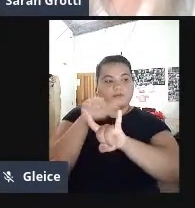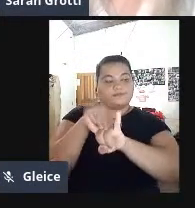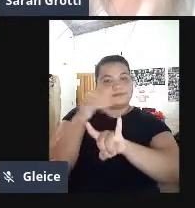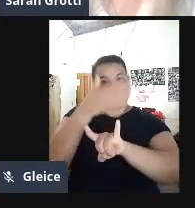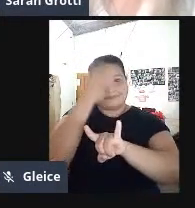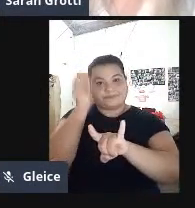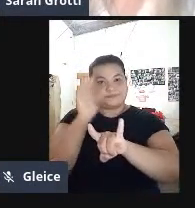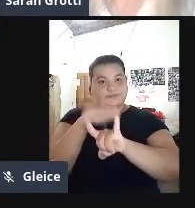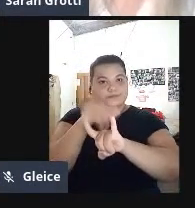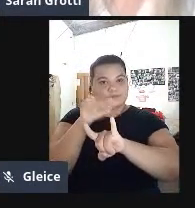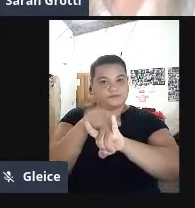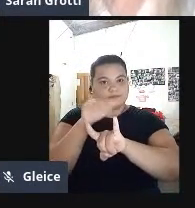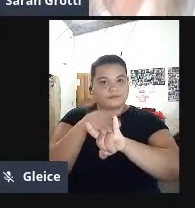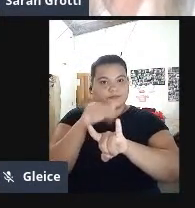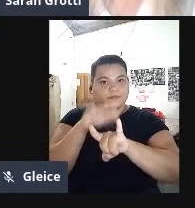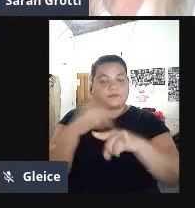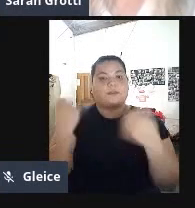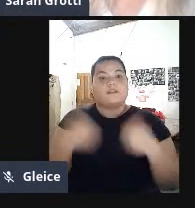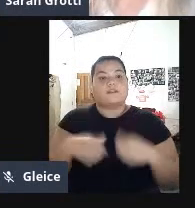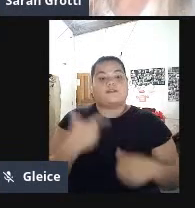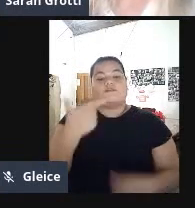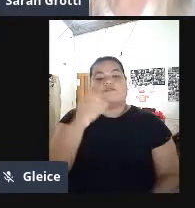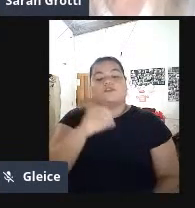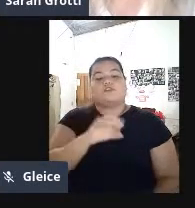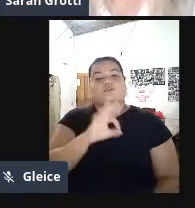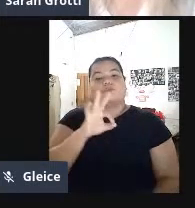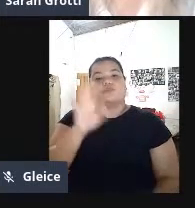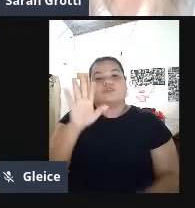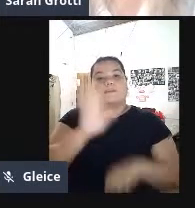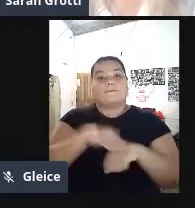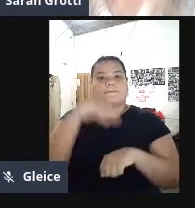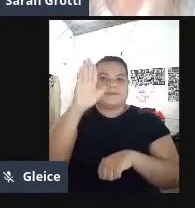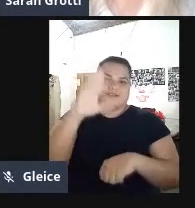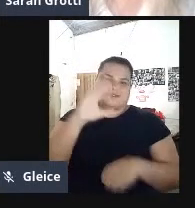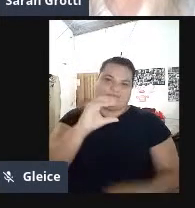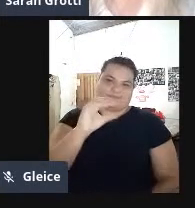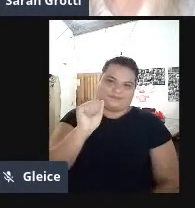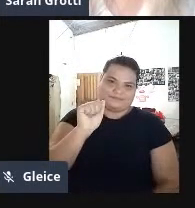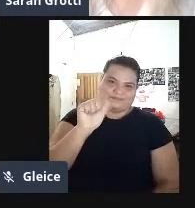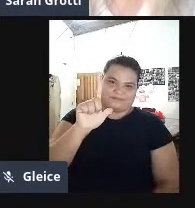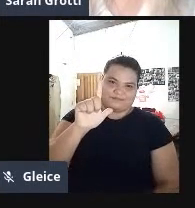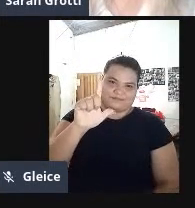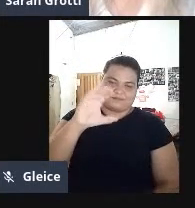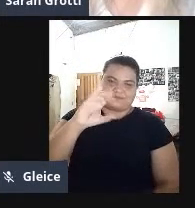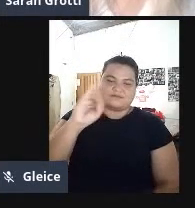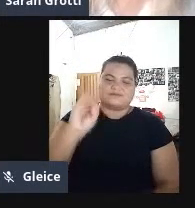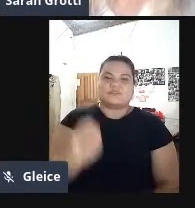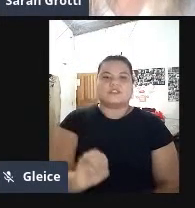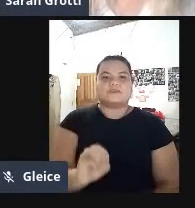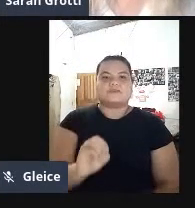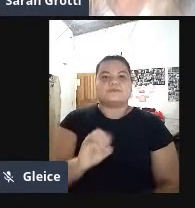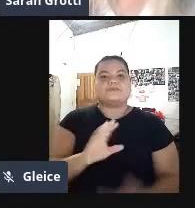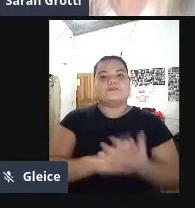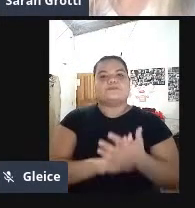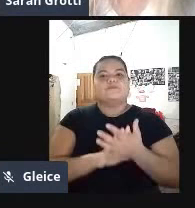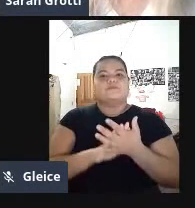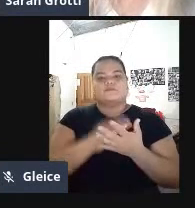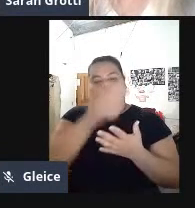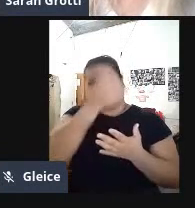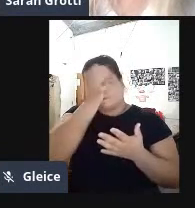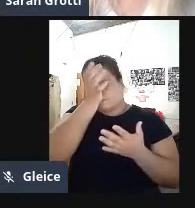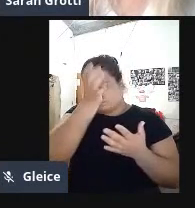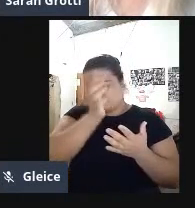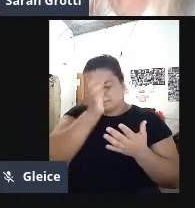20% a mais de cálcio, né? A recomendação para um indivíduo onívoro é de 1.200 miligramas por dia,